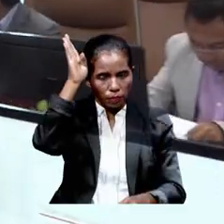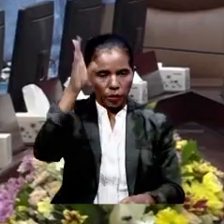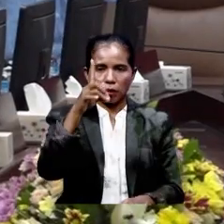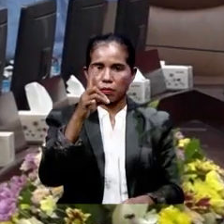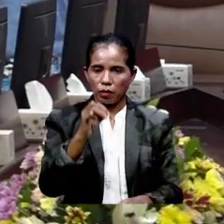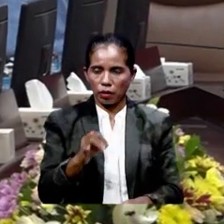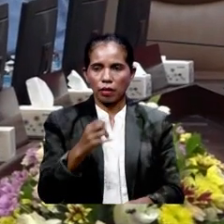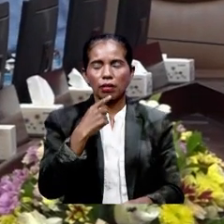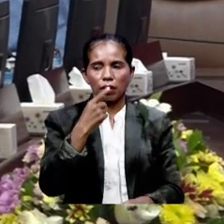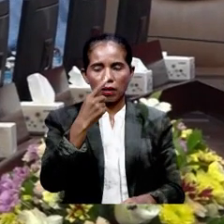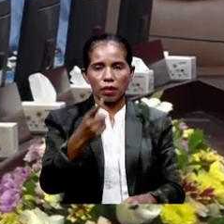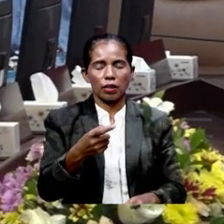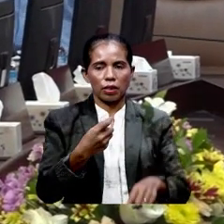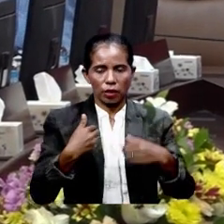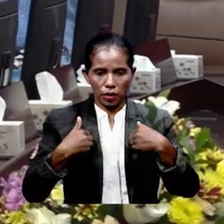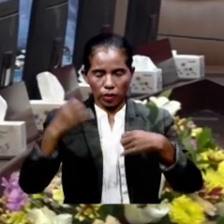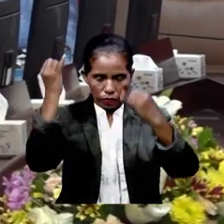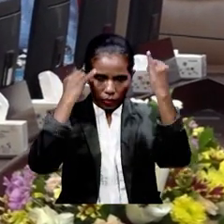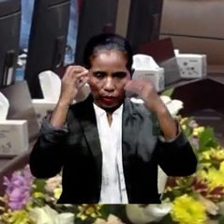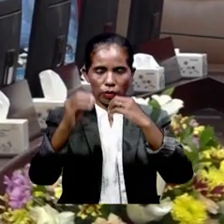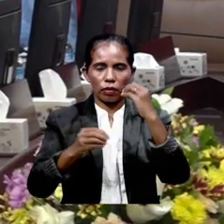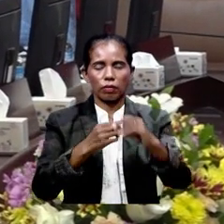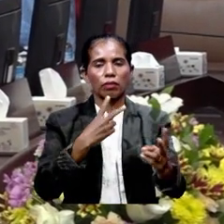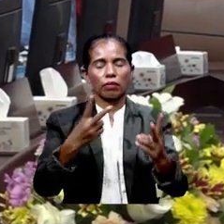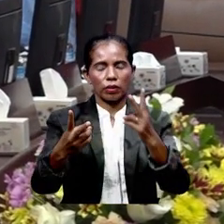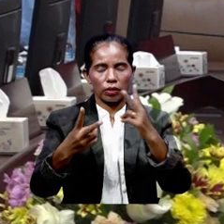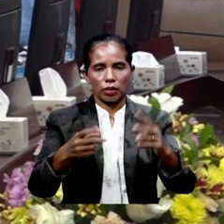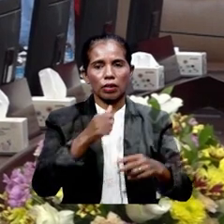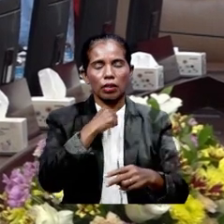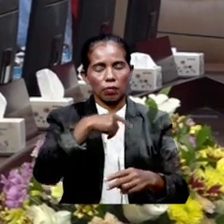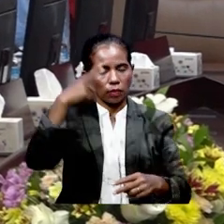SDB, afirma e há uma informação quando a visita Papa mais